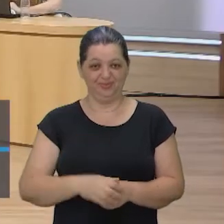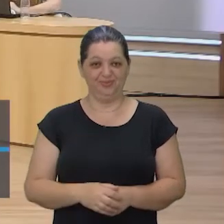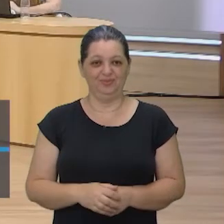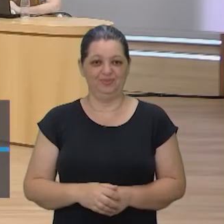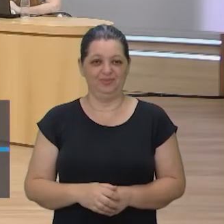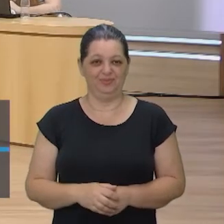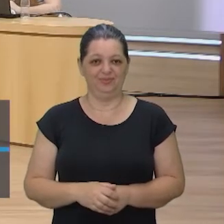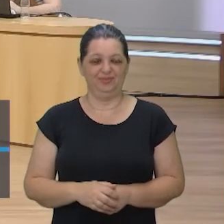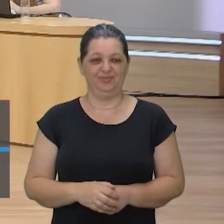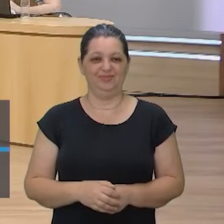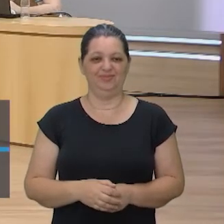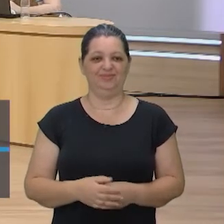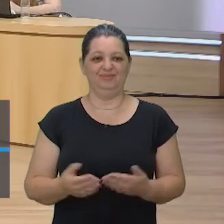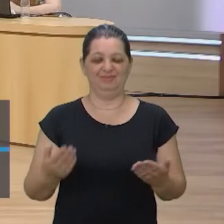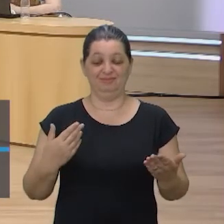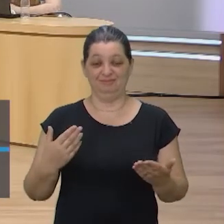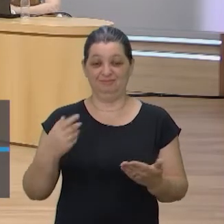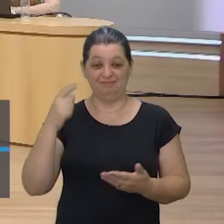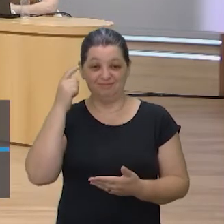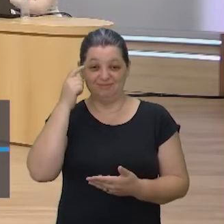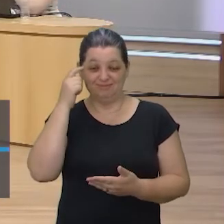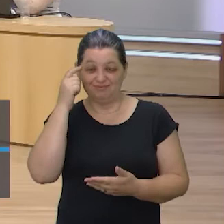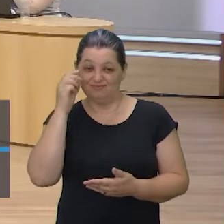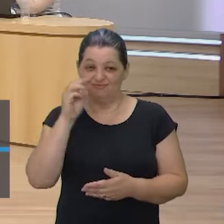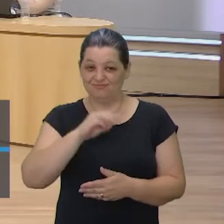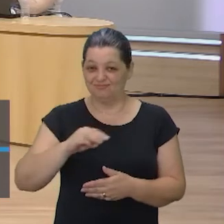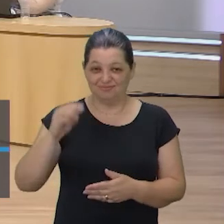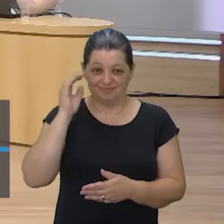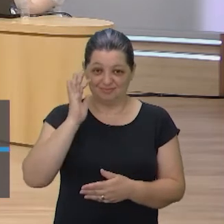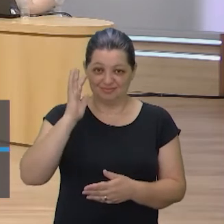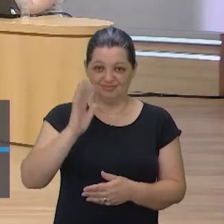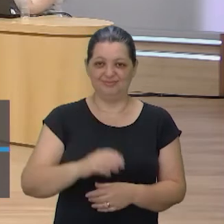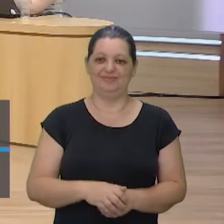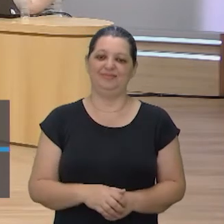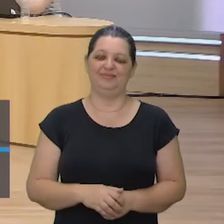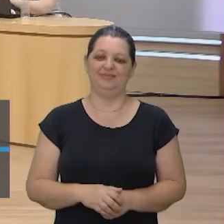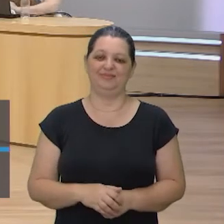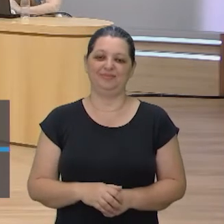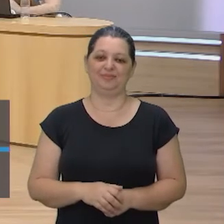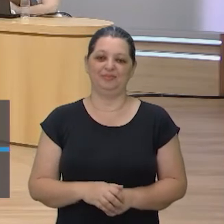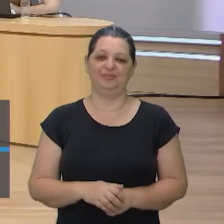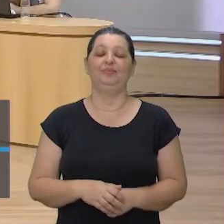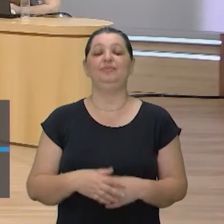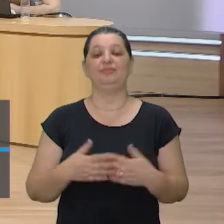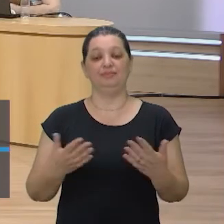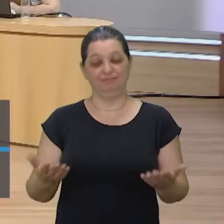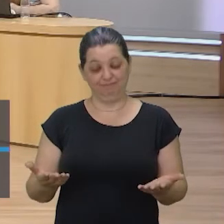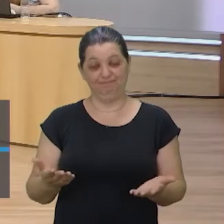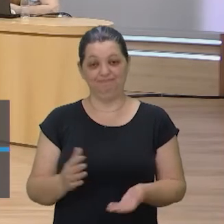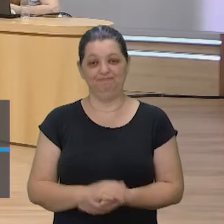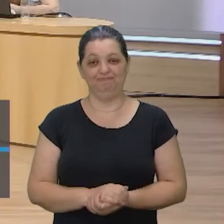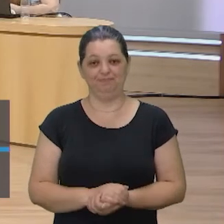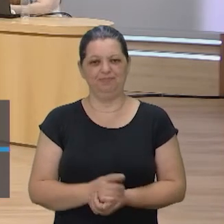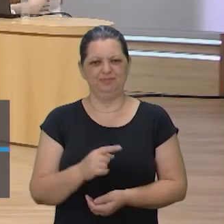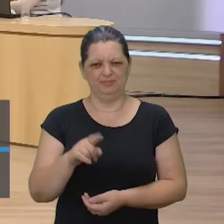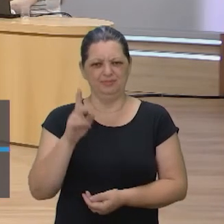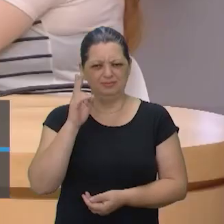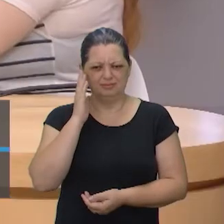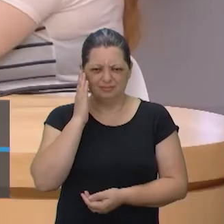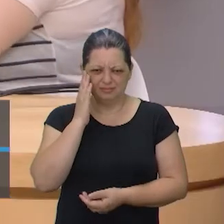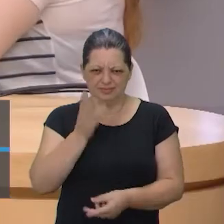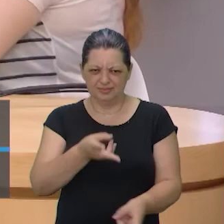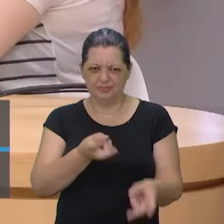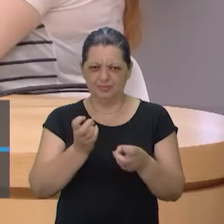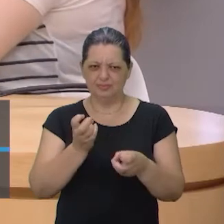vou dar trabalho pro câmera aqui, momento cabeção! Então venha. Vamos ao momento cabeção. Você já percebeu